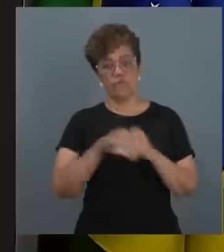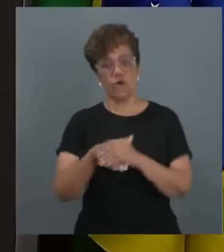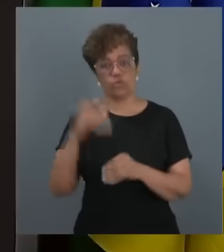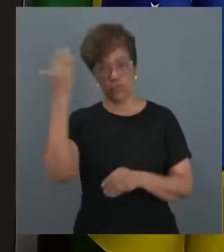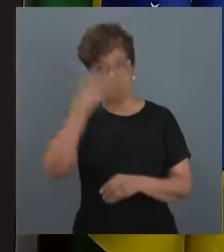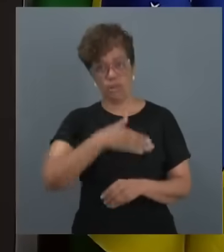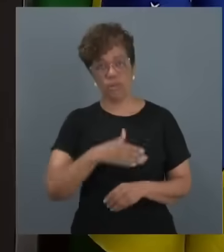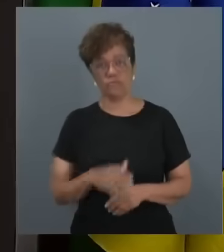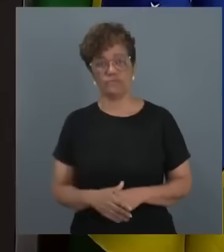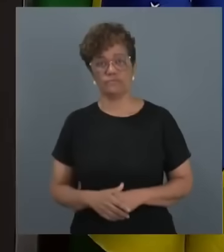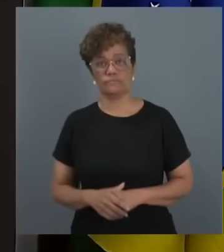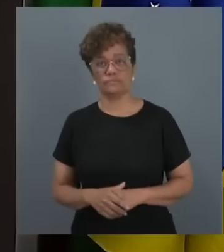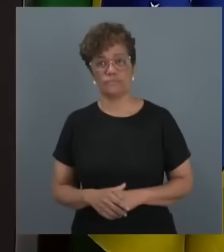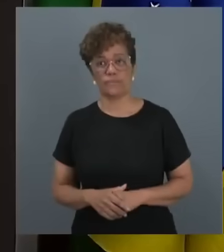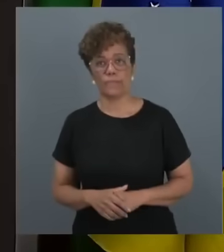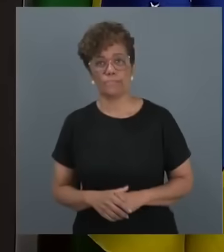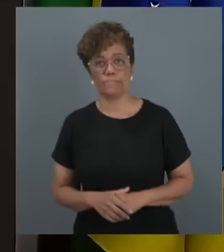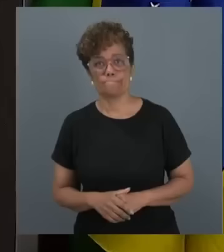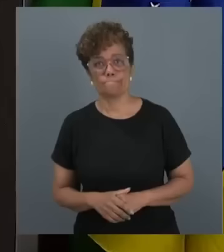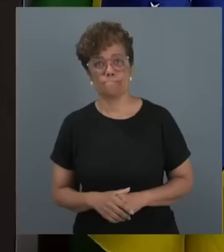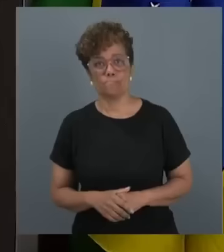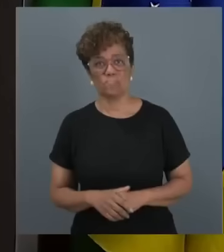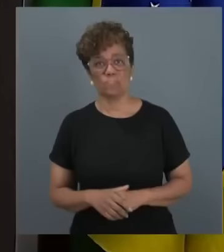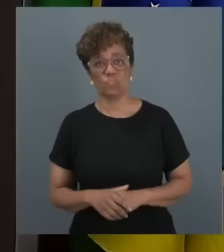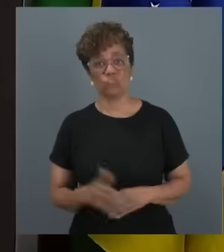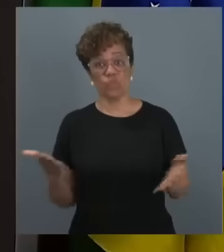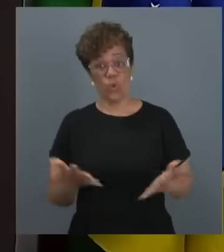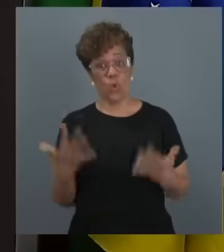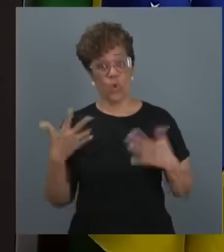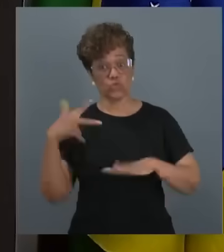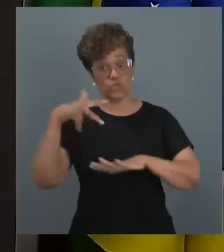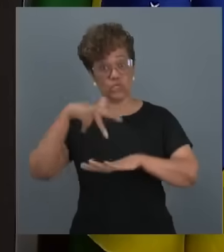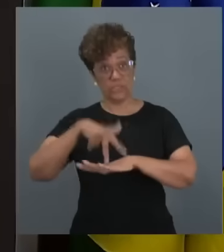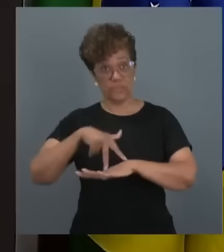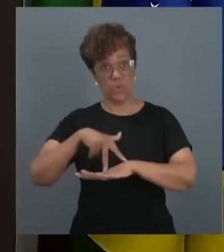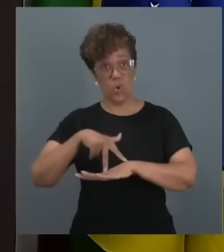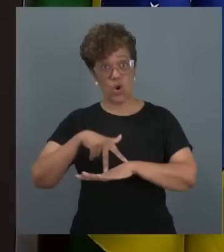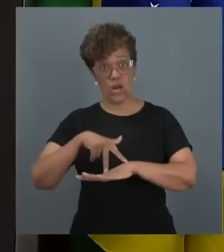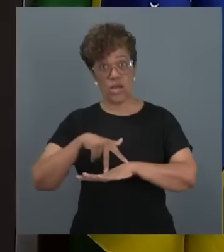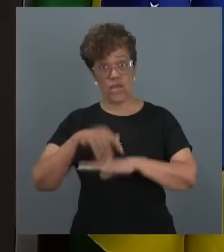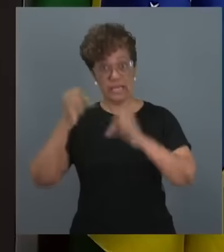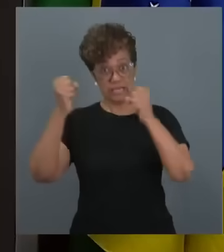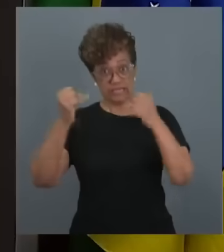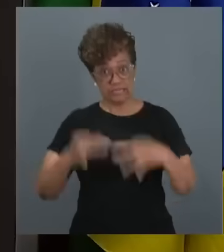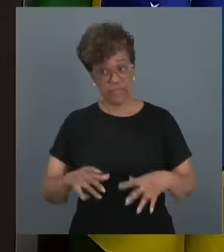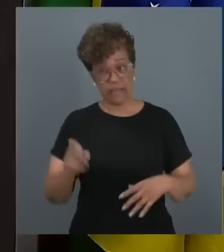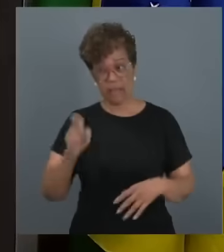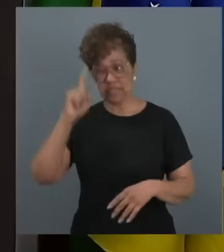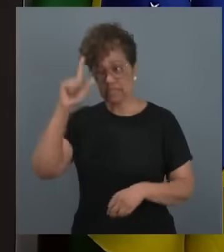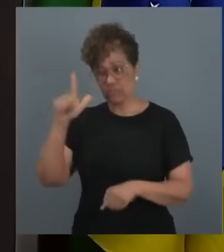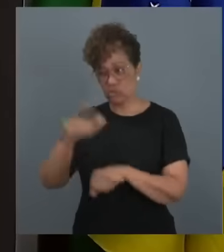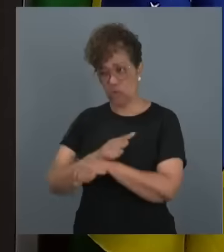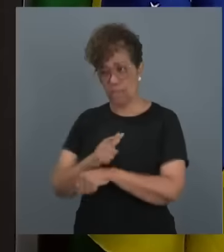a essa tribuna hoje é algo muito grave, viu, senador Espiridião Amin?